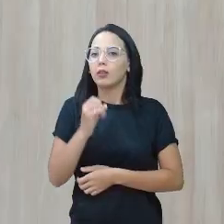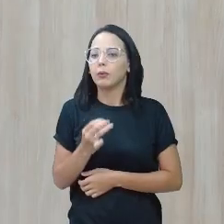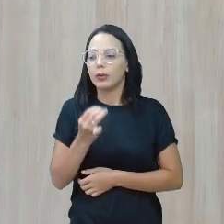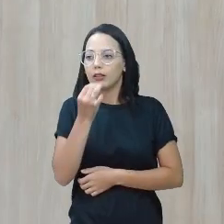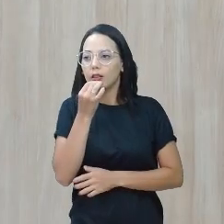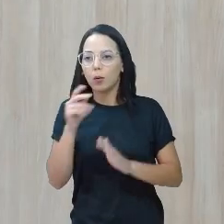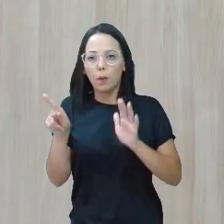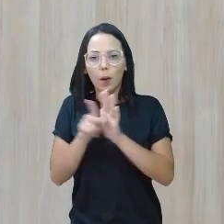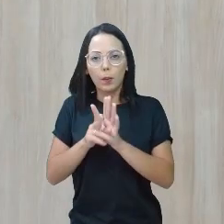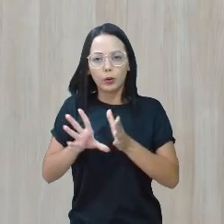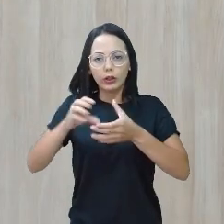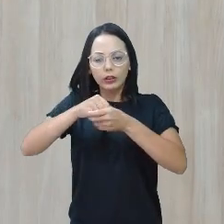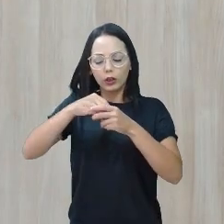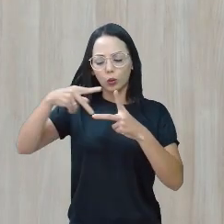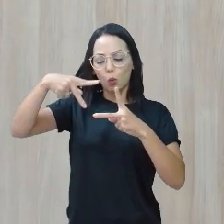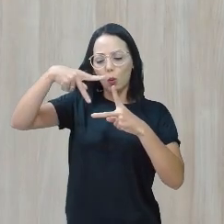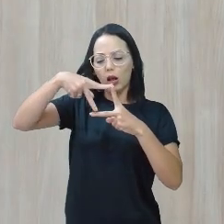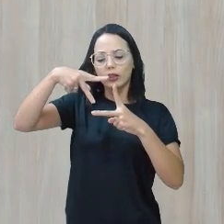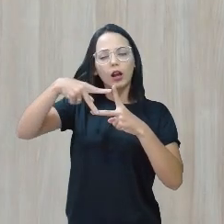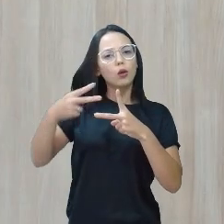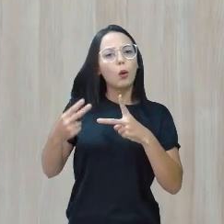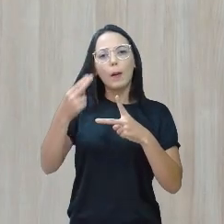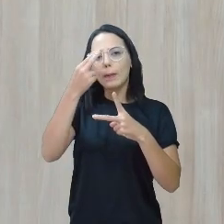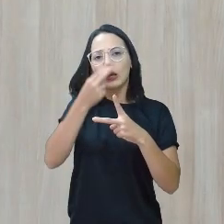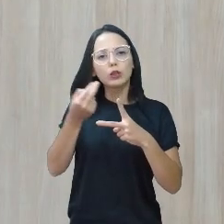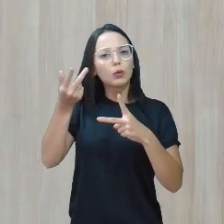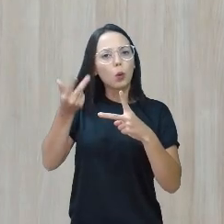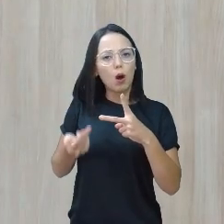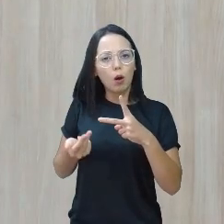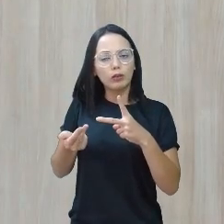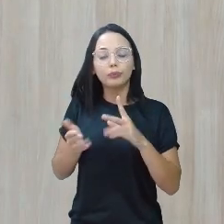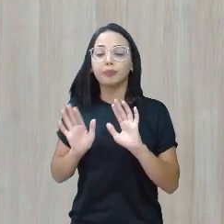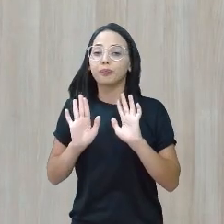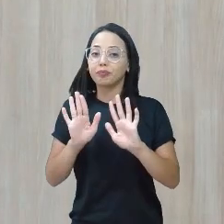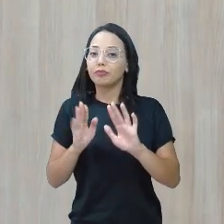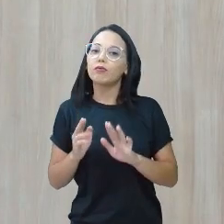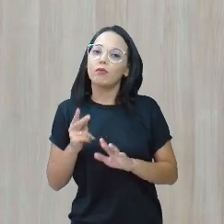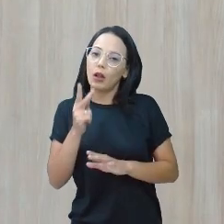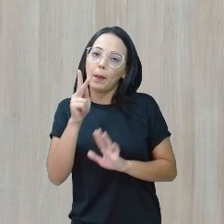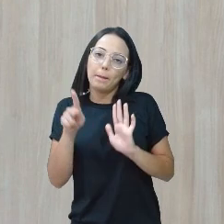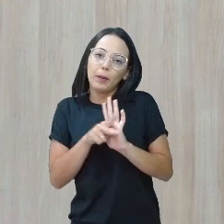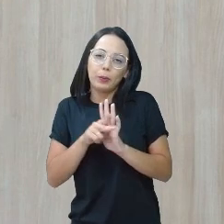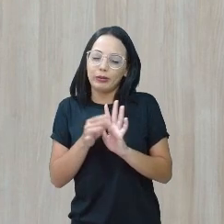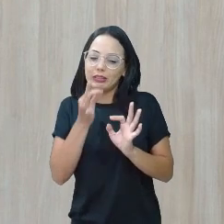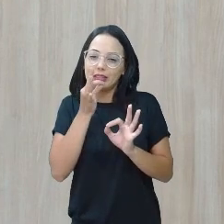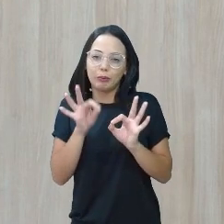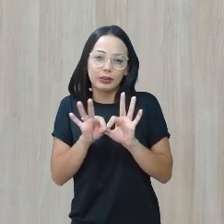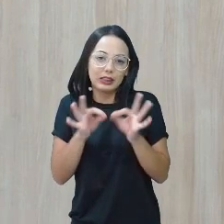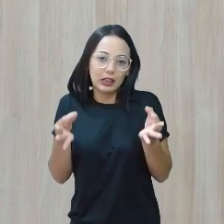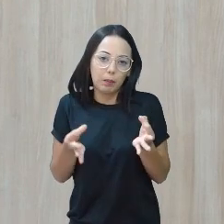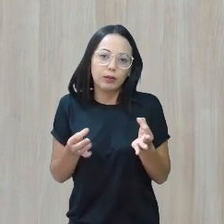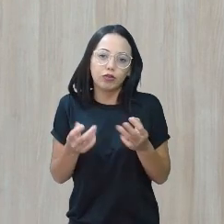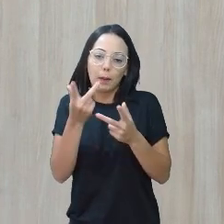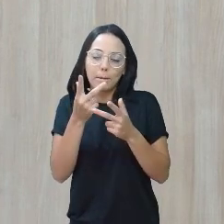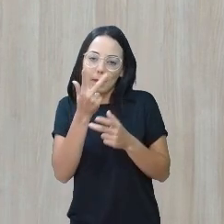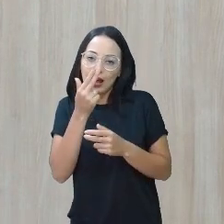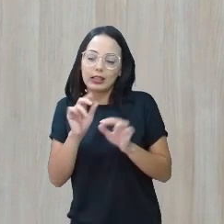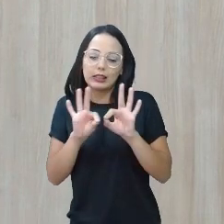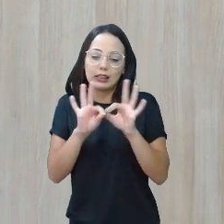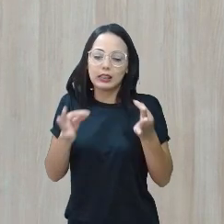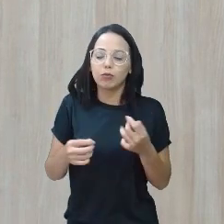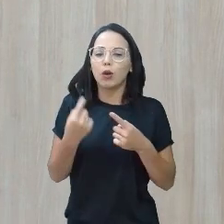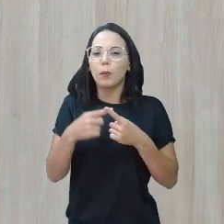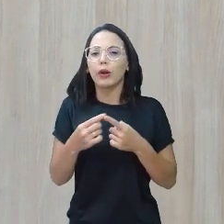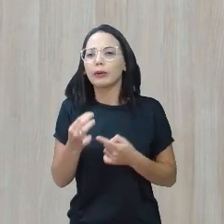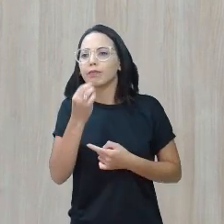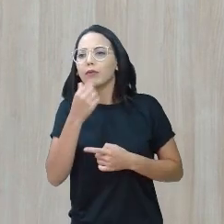observar isso num quadrado, a gente vai ter a mesma situação. Apesar de parecer uma coisa bem simples, né? Porque a gente, eu